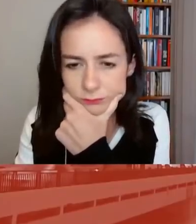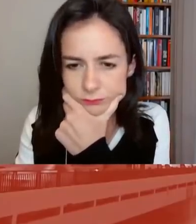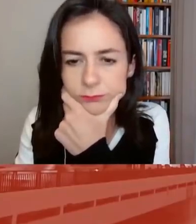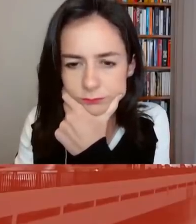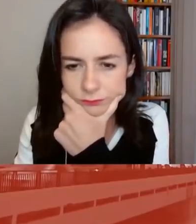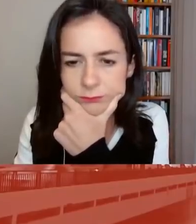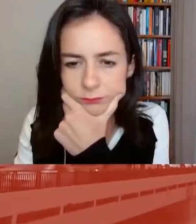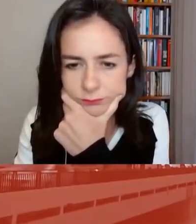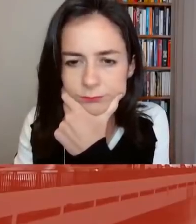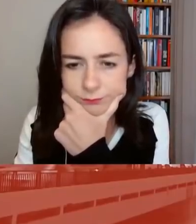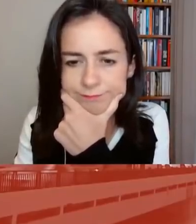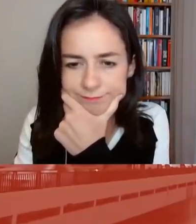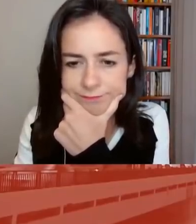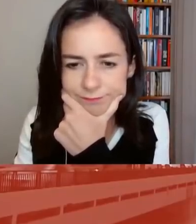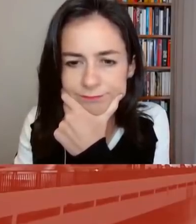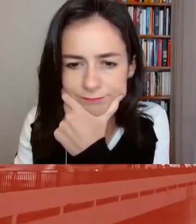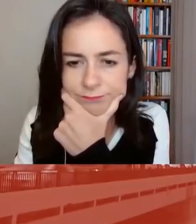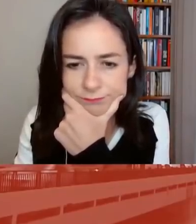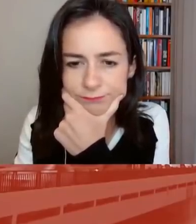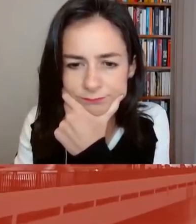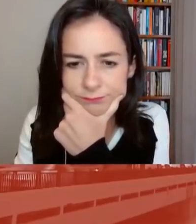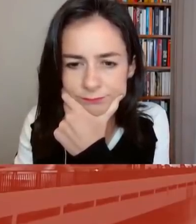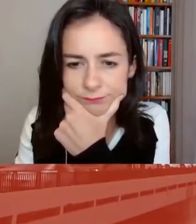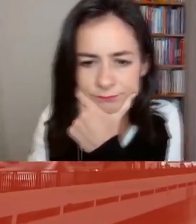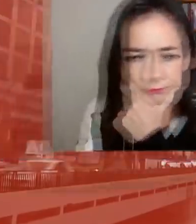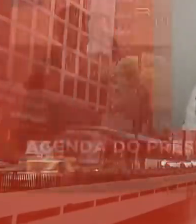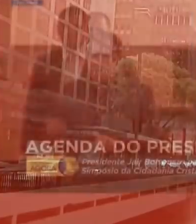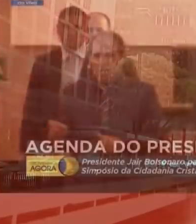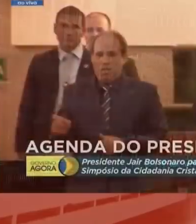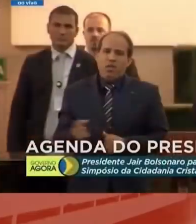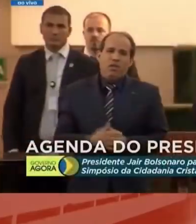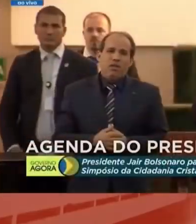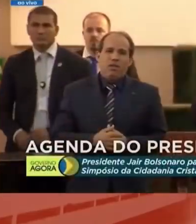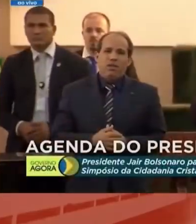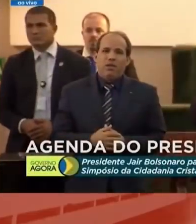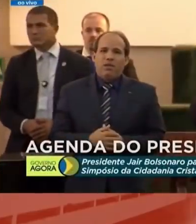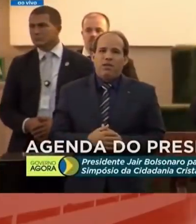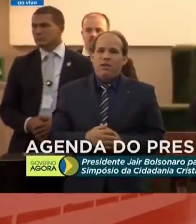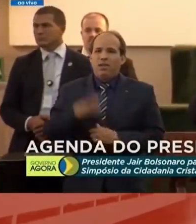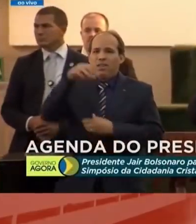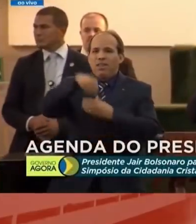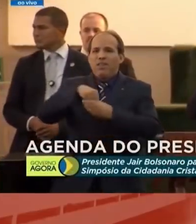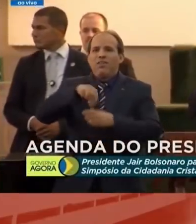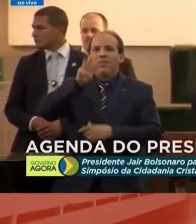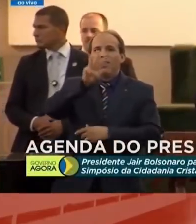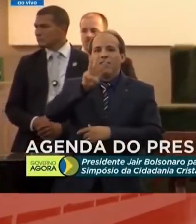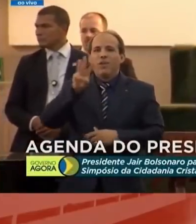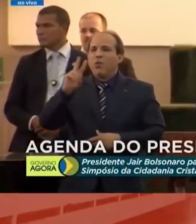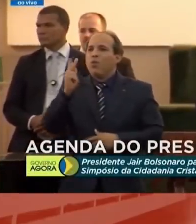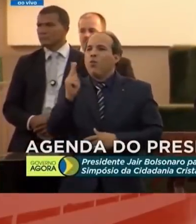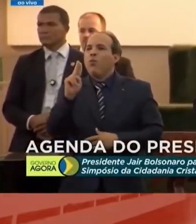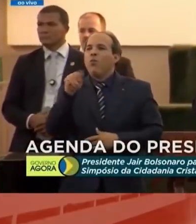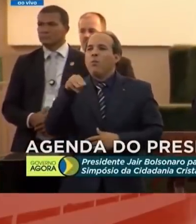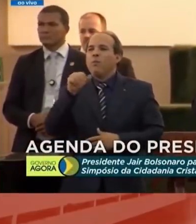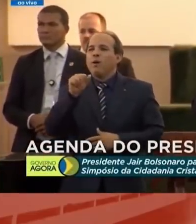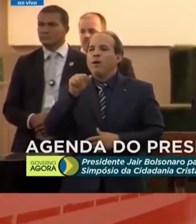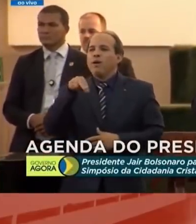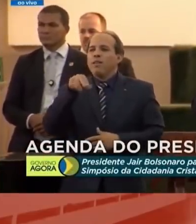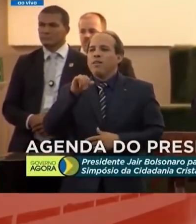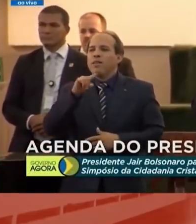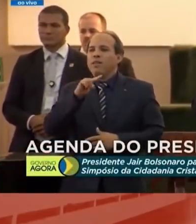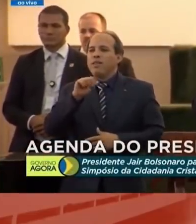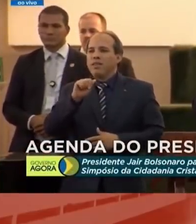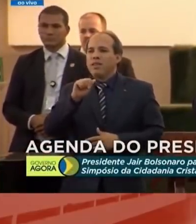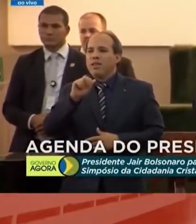colocou muito claro de que o Bolsonaro necessita ser impedido de uma vez por todas de né, atacar e